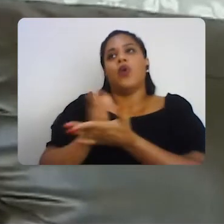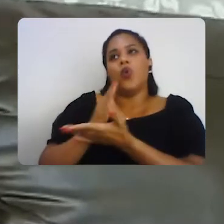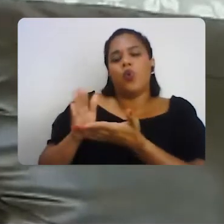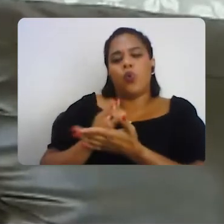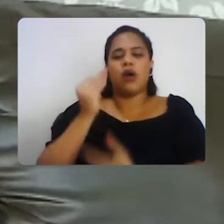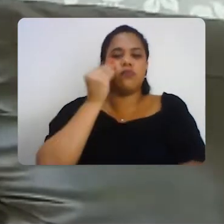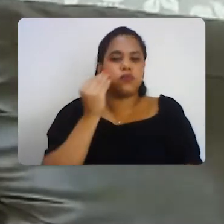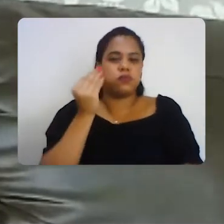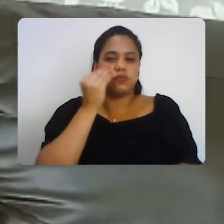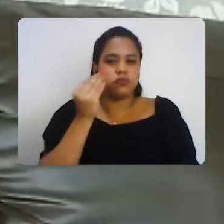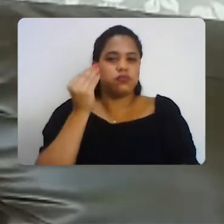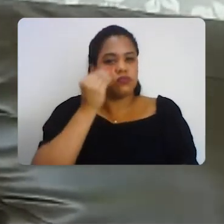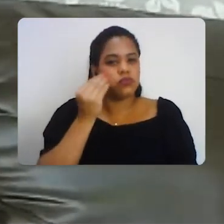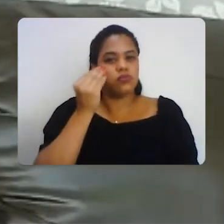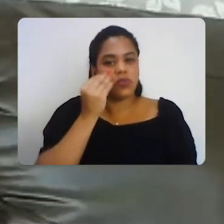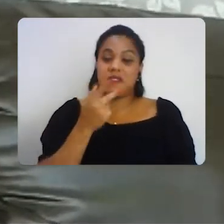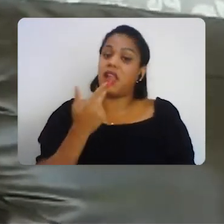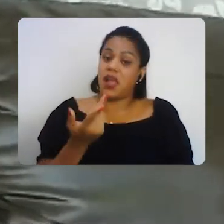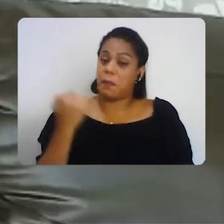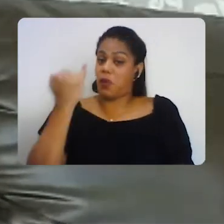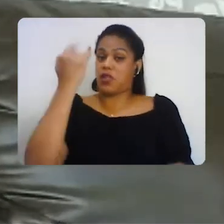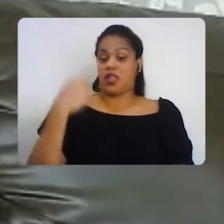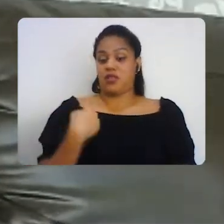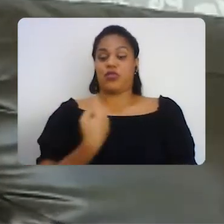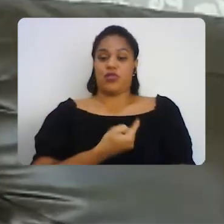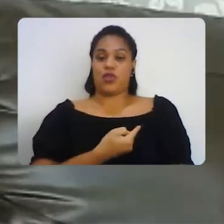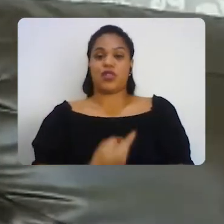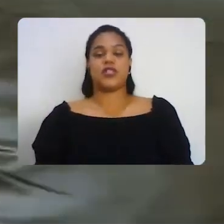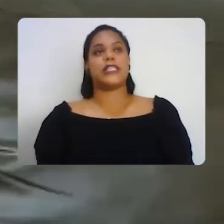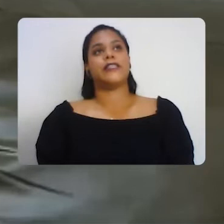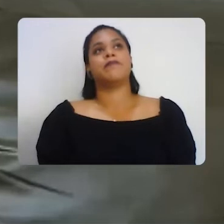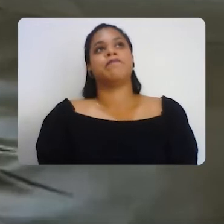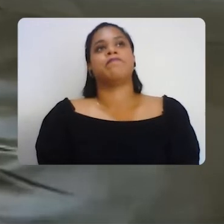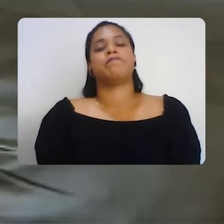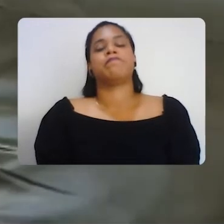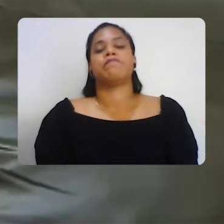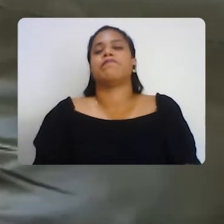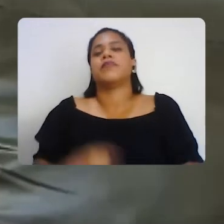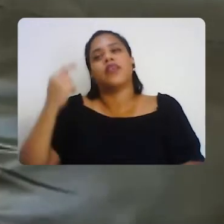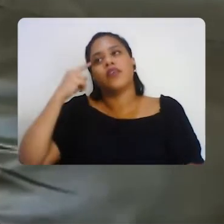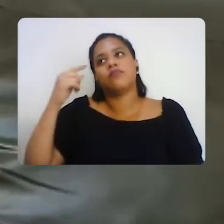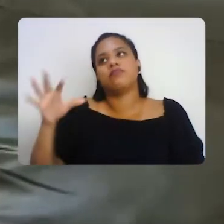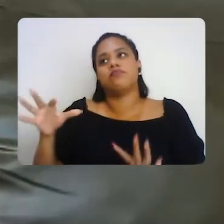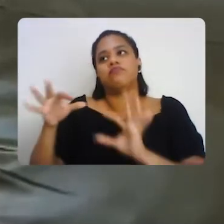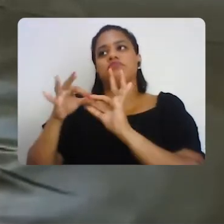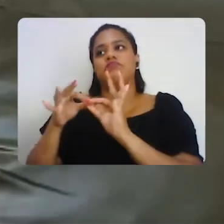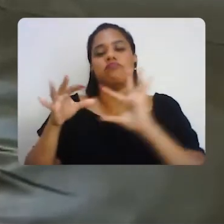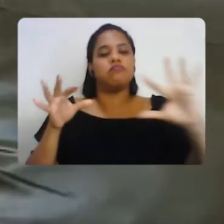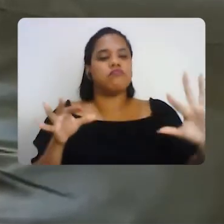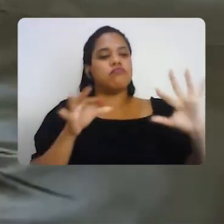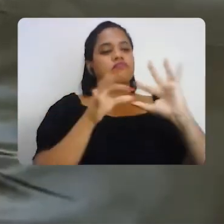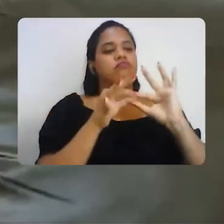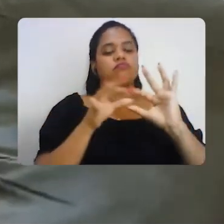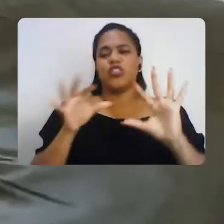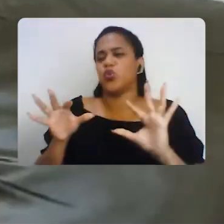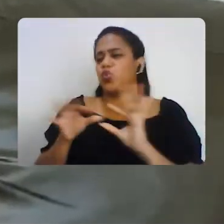alguns ensaios que também se faziam importante para nós. E assim a gente ia alinhavando,